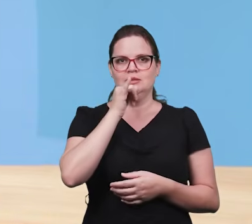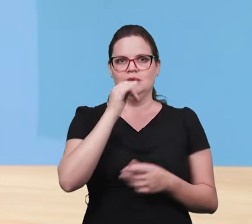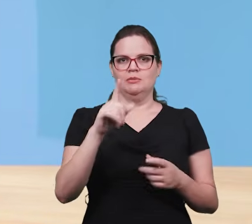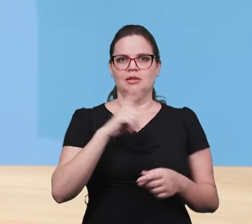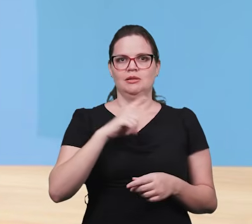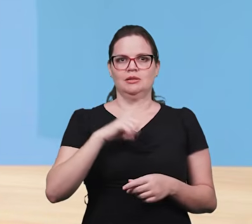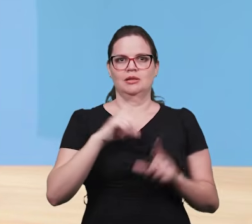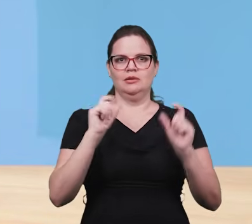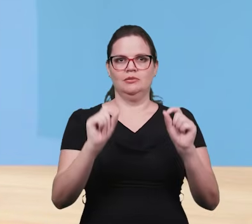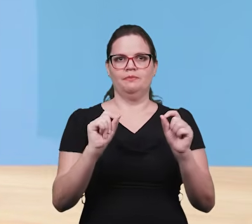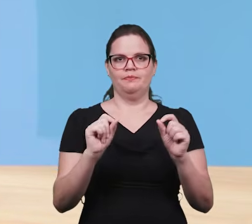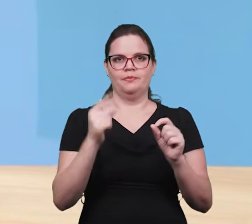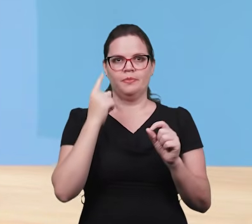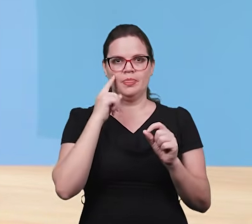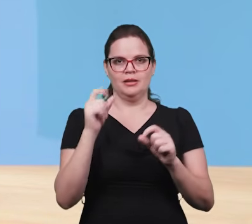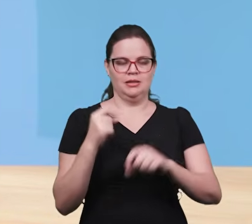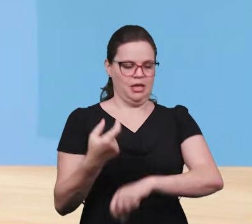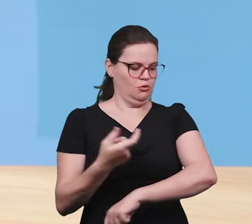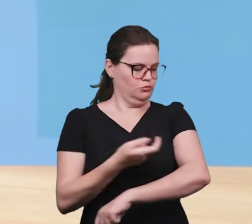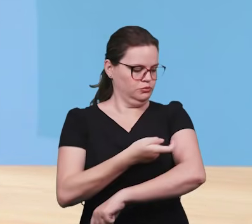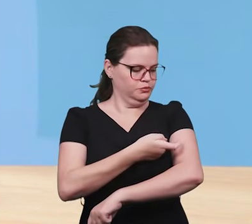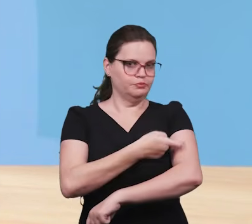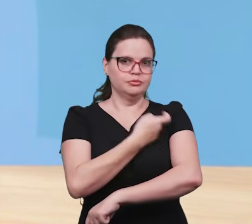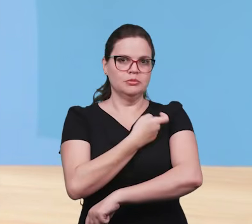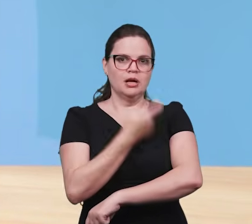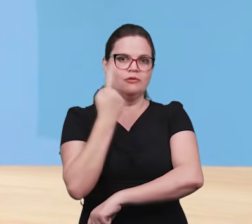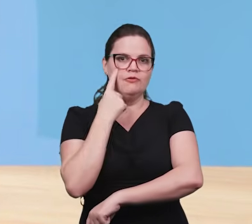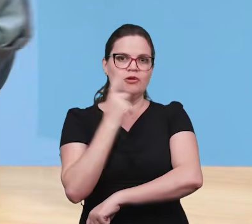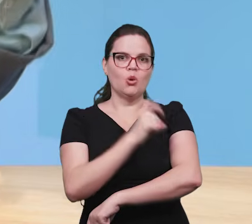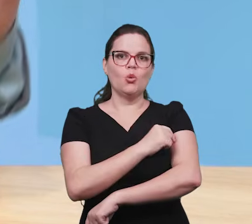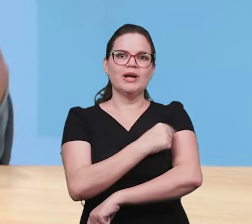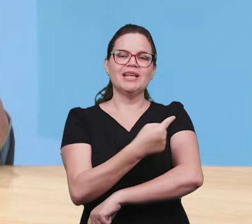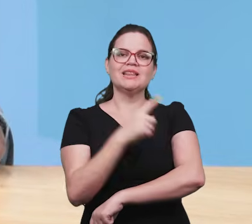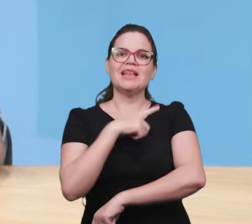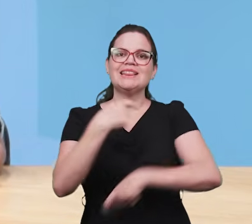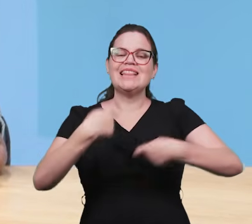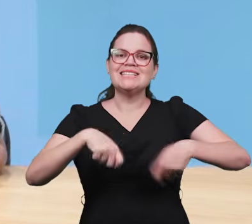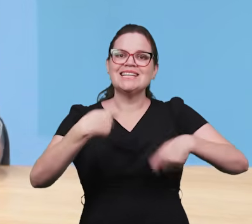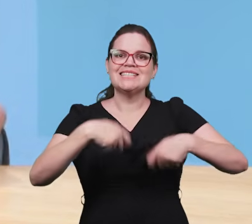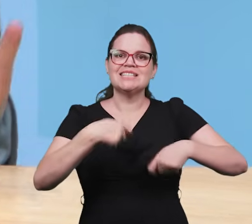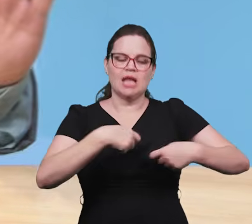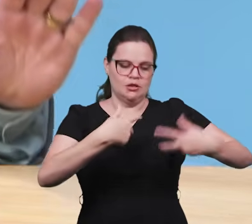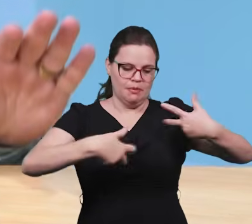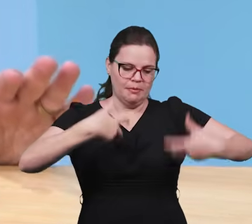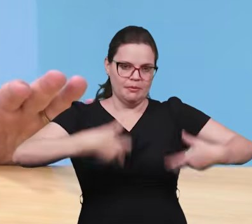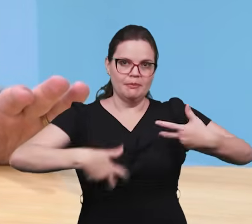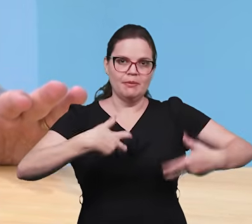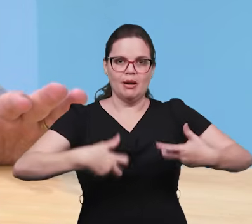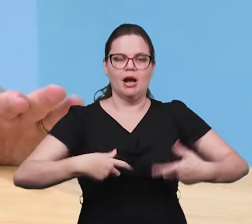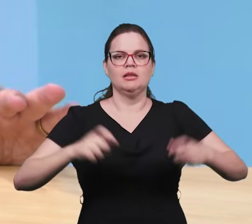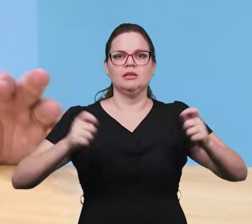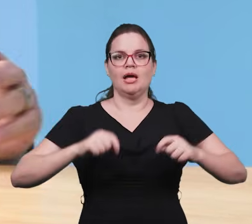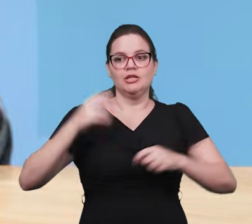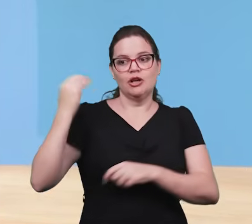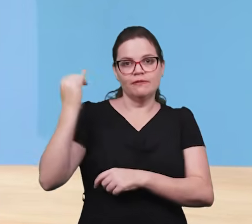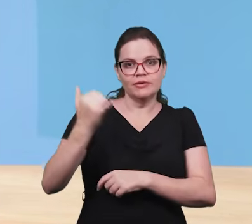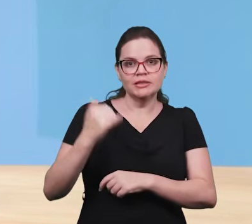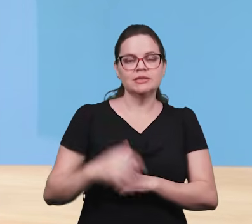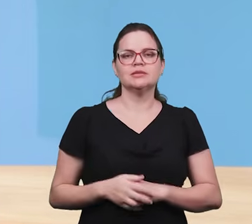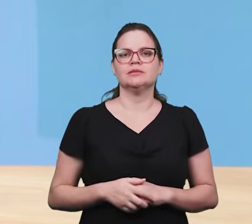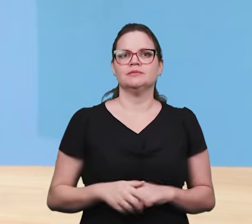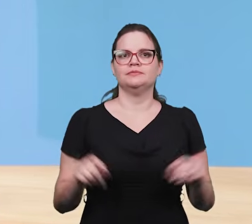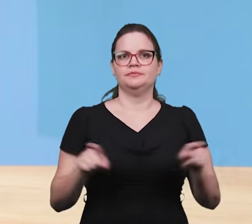de chips, que aquele próprio chip ele identifica uma necessidade e já avisa alguém. Nós temos outras tecnologias vestíveis, como, por